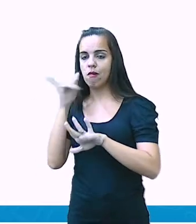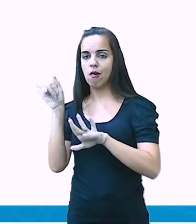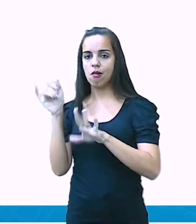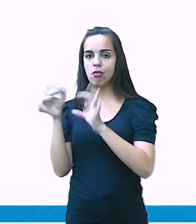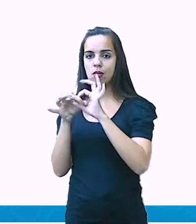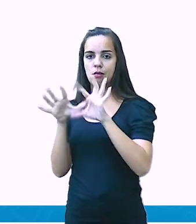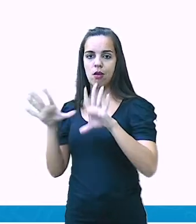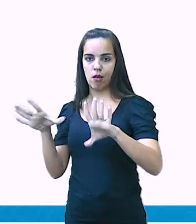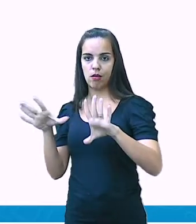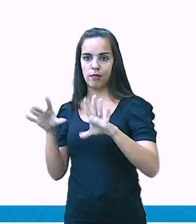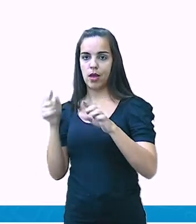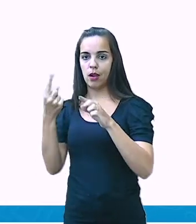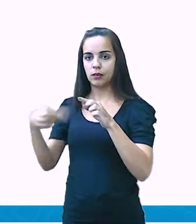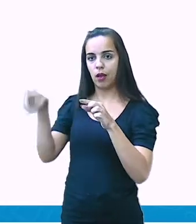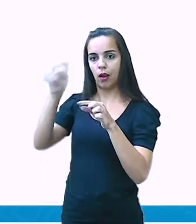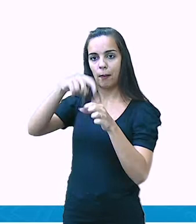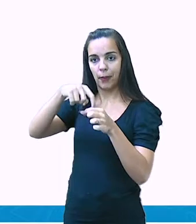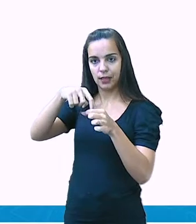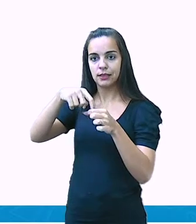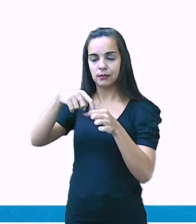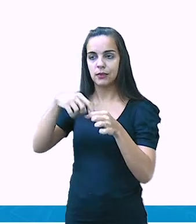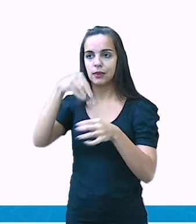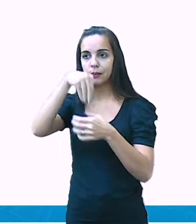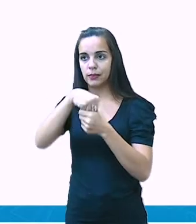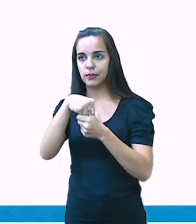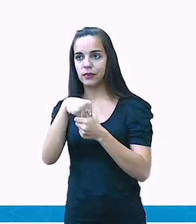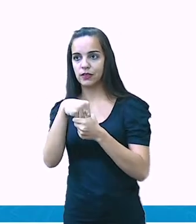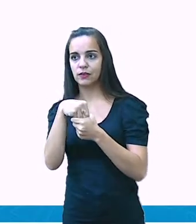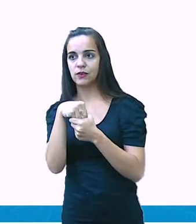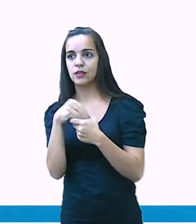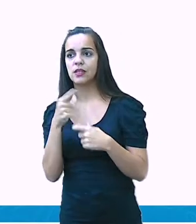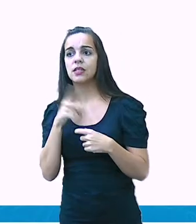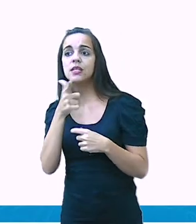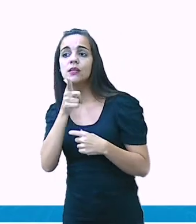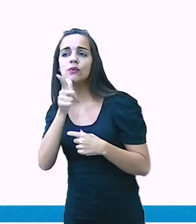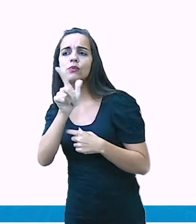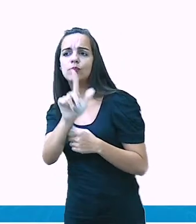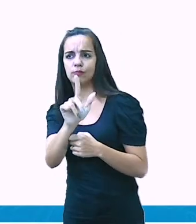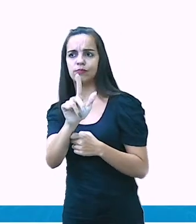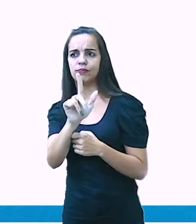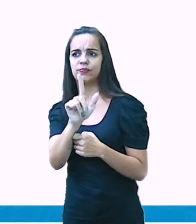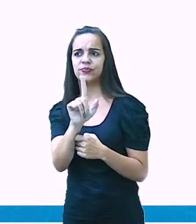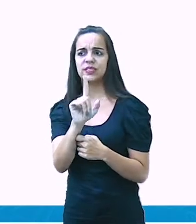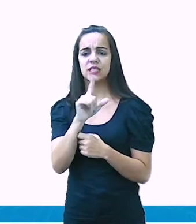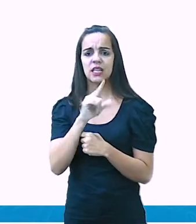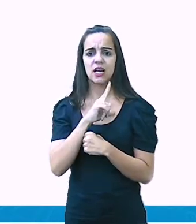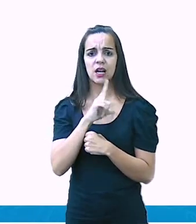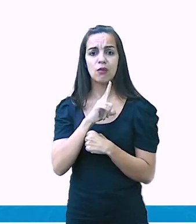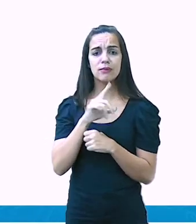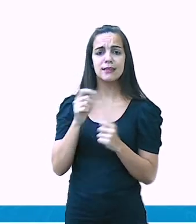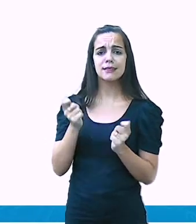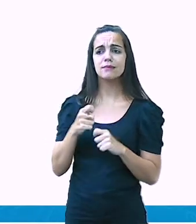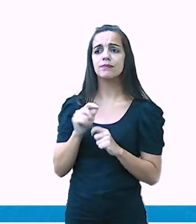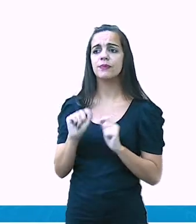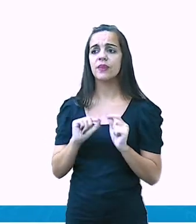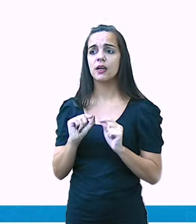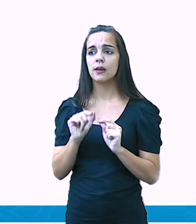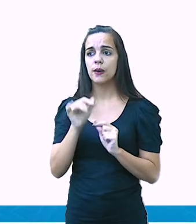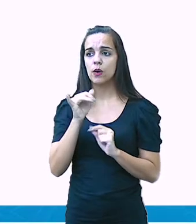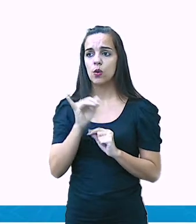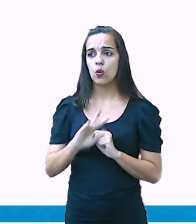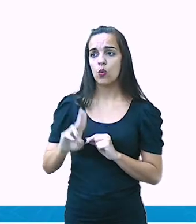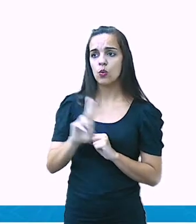K, nível L. Ele saltou para o nível M. Olha aqui,